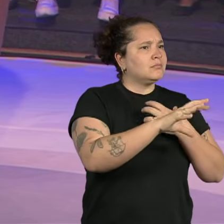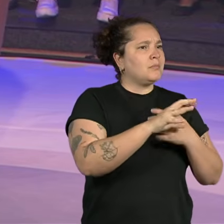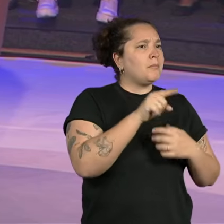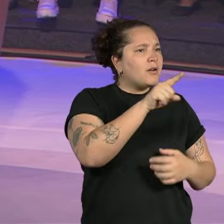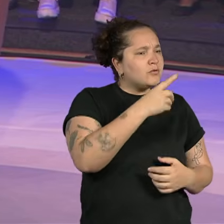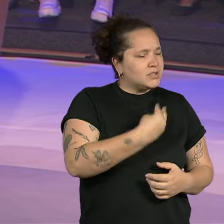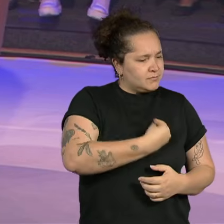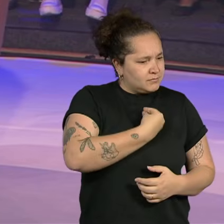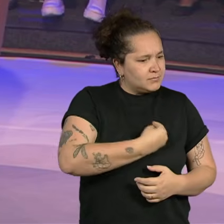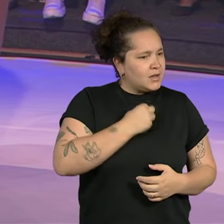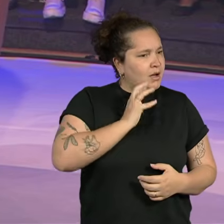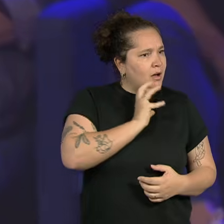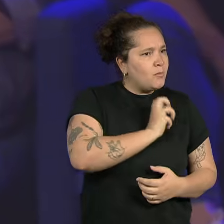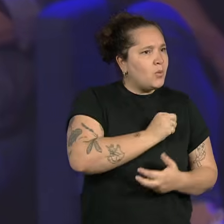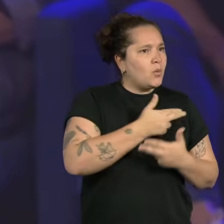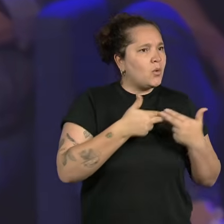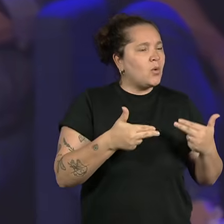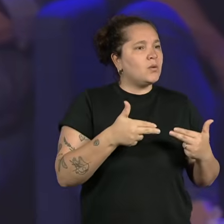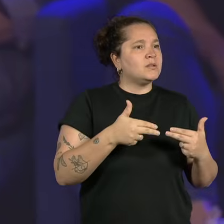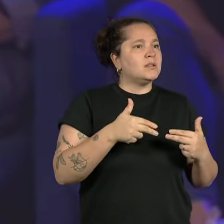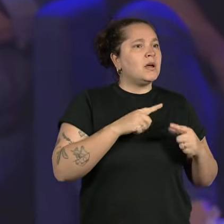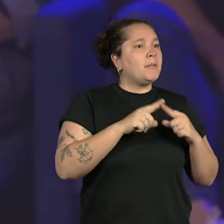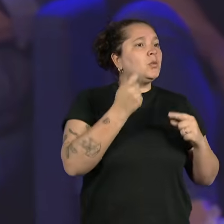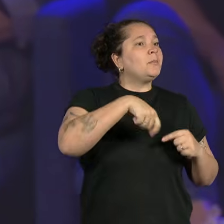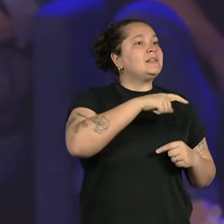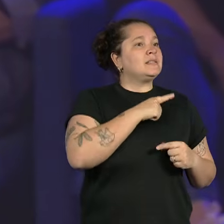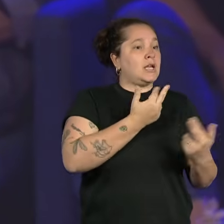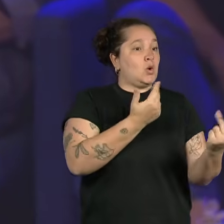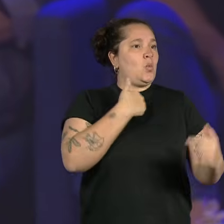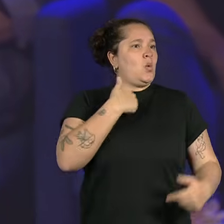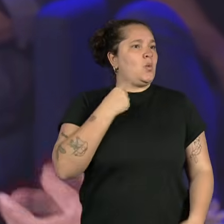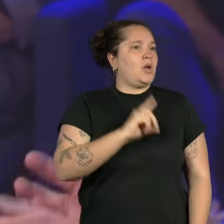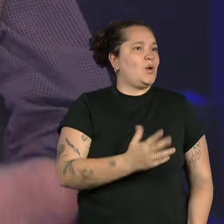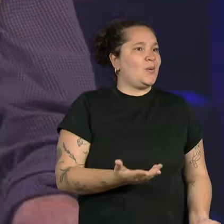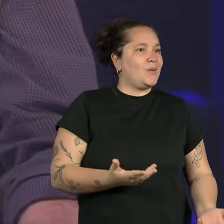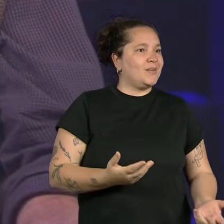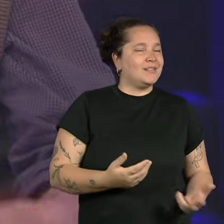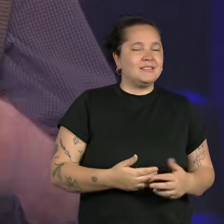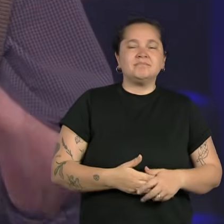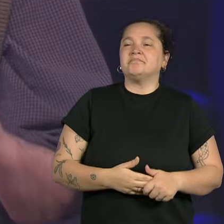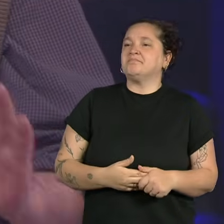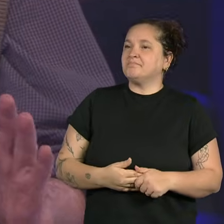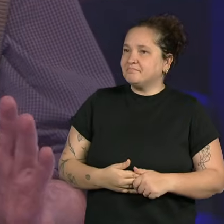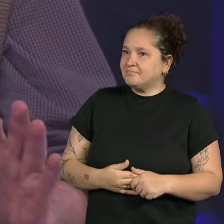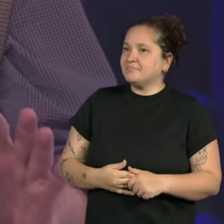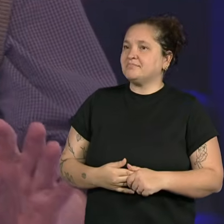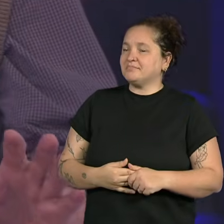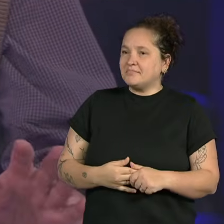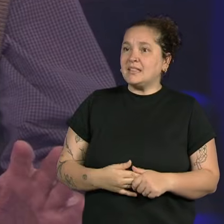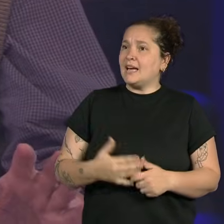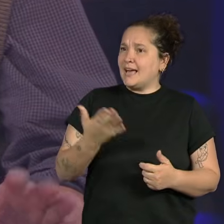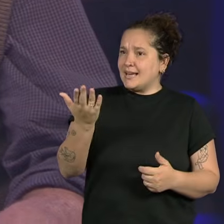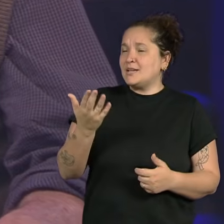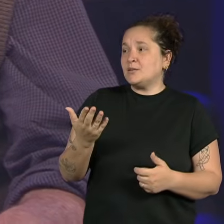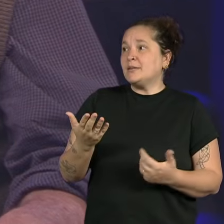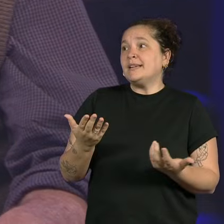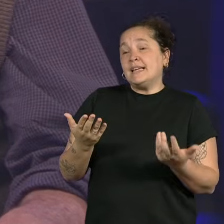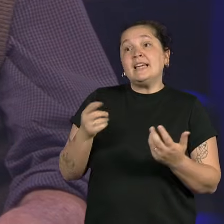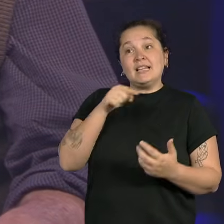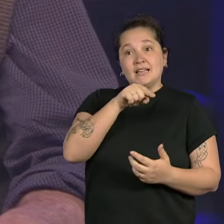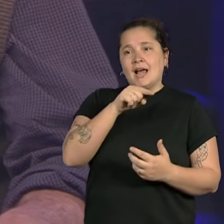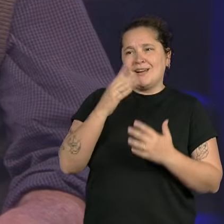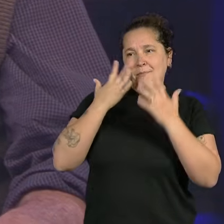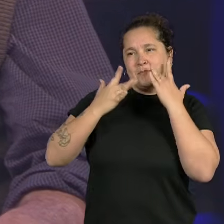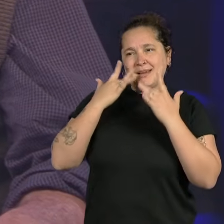esse mundo, sem ir para a minha dimensão de verdade, né? A gente aborda essa questão de alguma forma na peça,